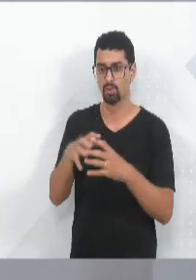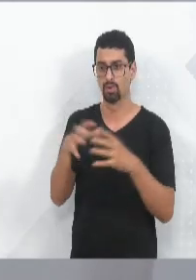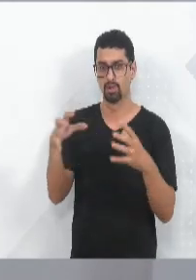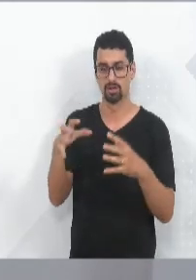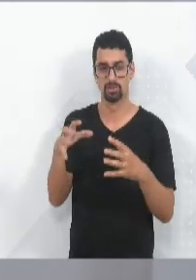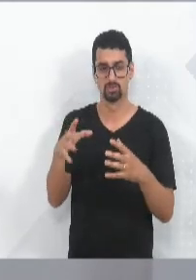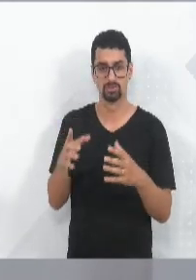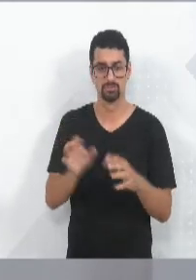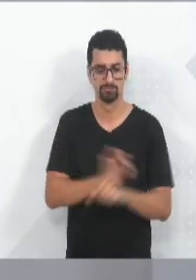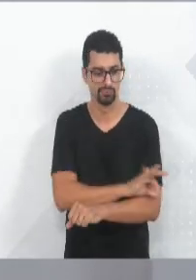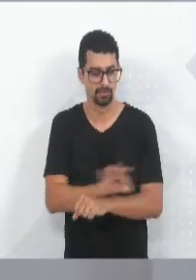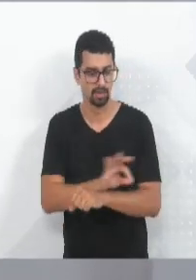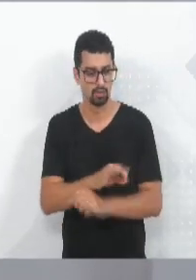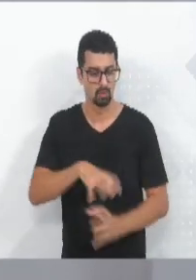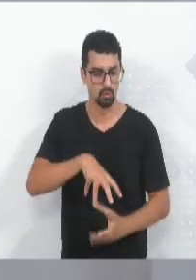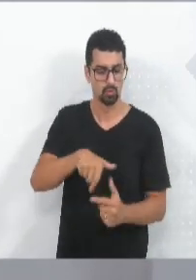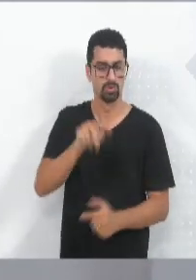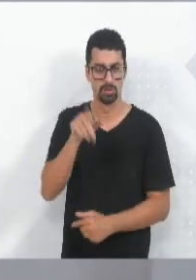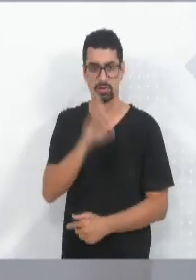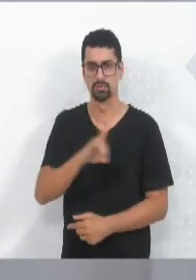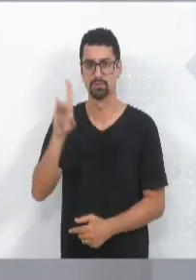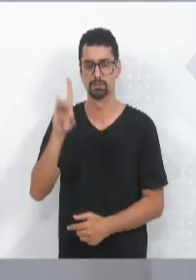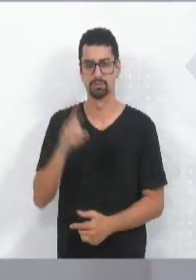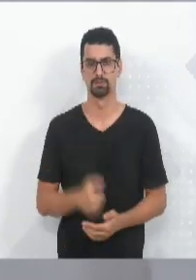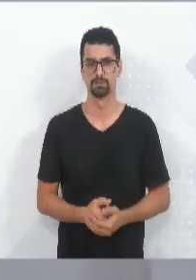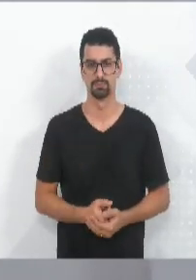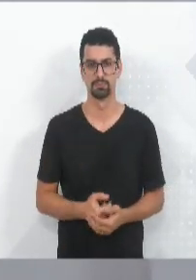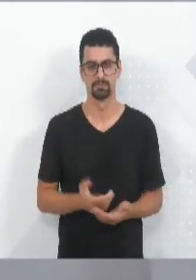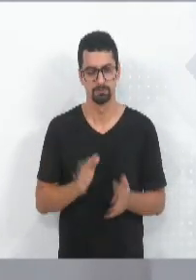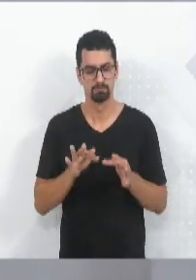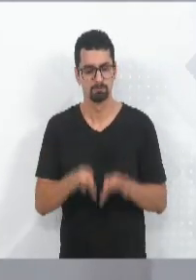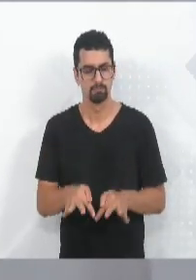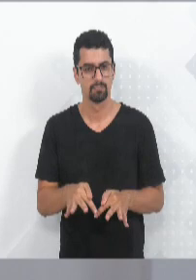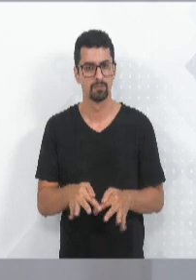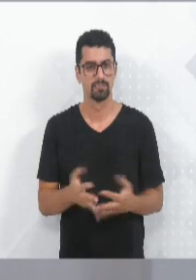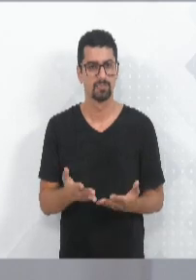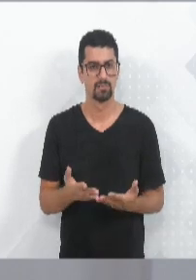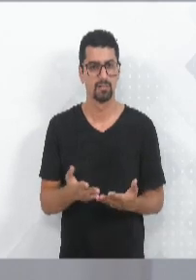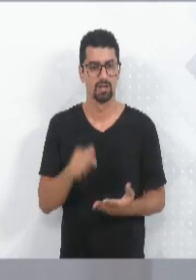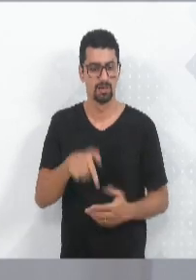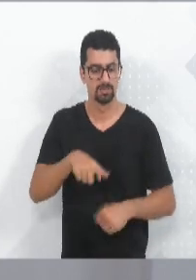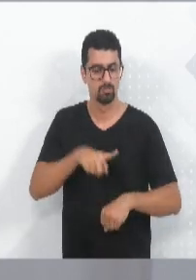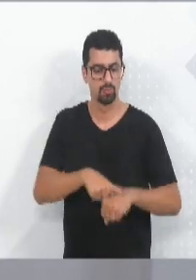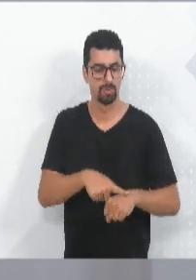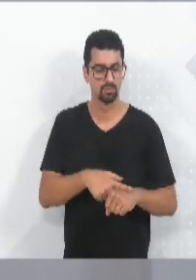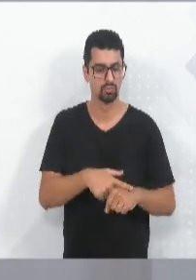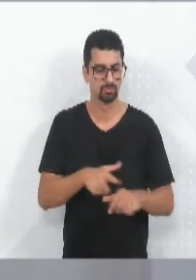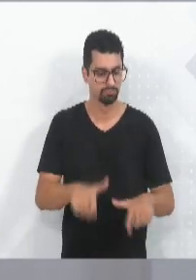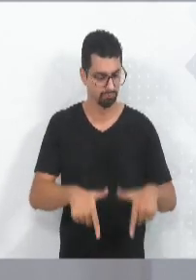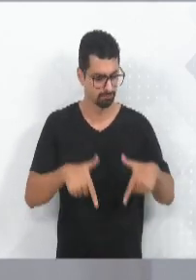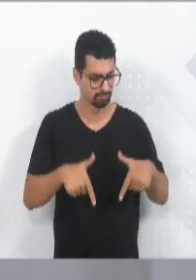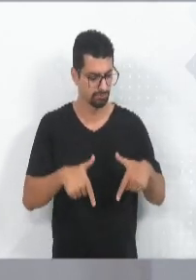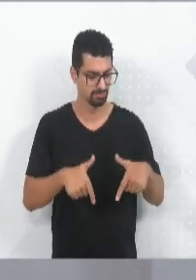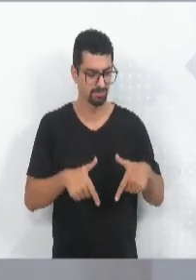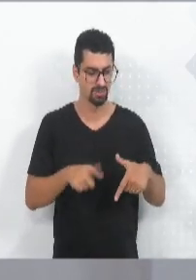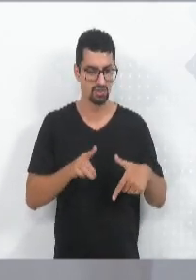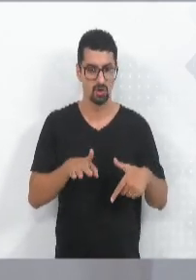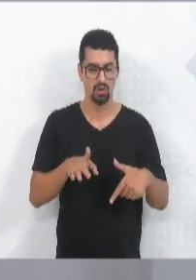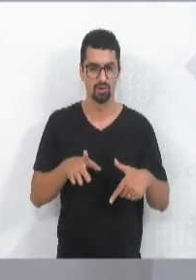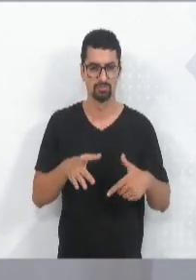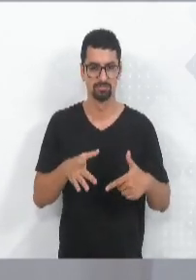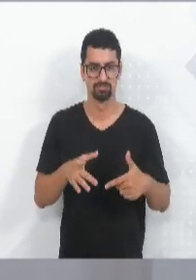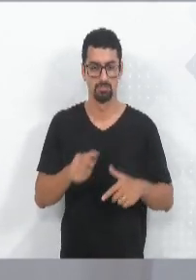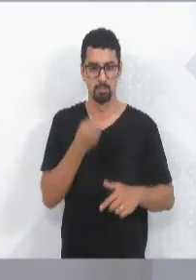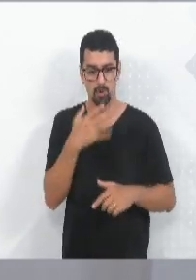é Deus por fim permitam-me dizer que esta comenda não é apenas um reconhecimento do trabalho que já foi feito